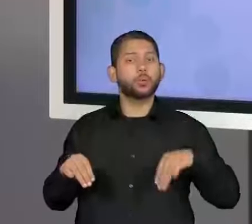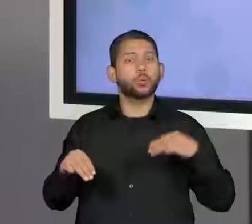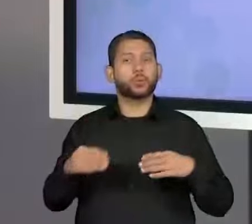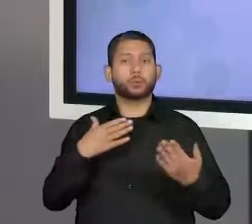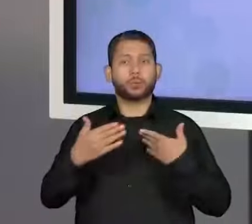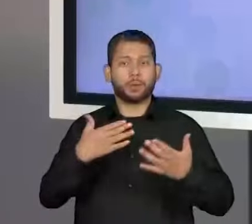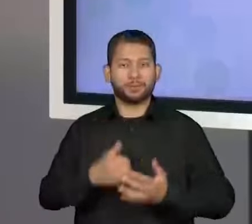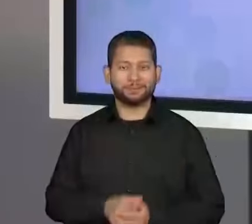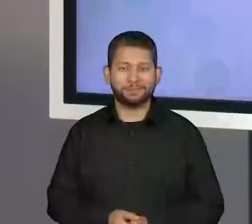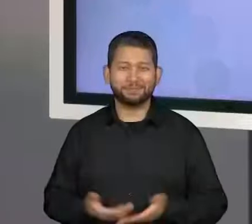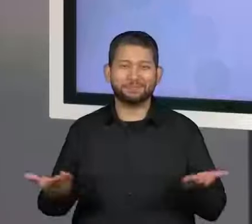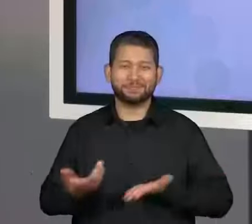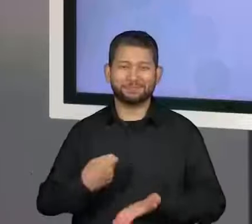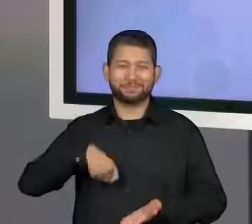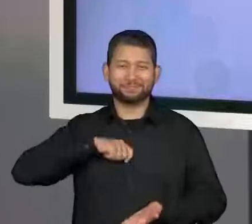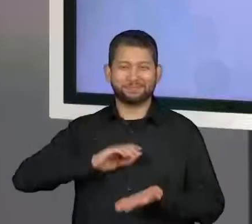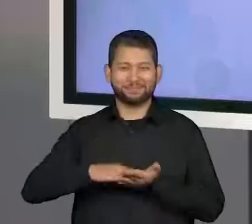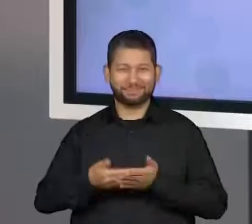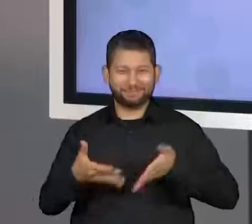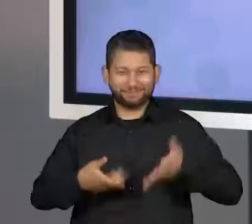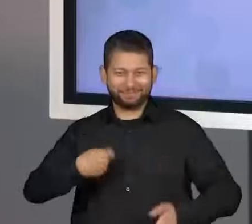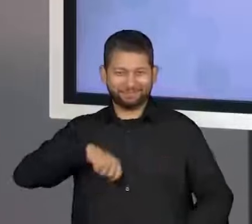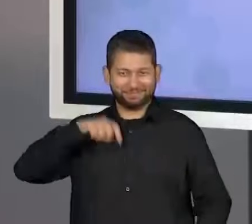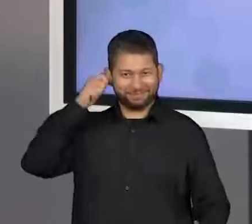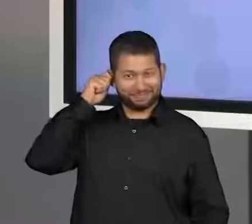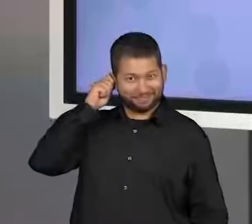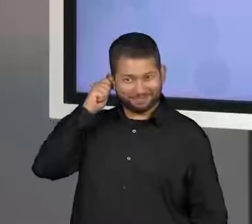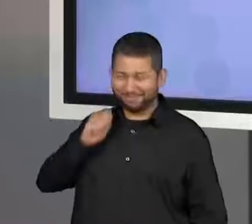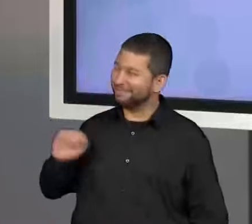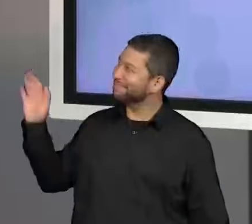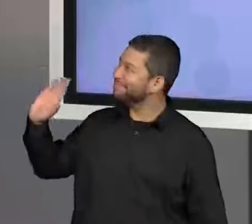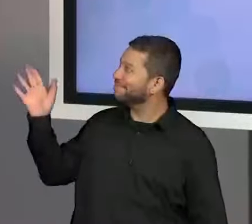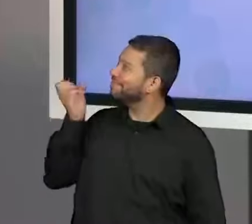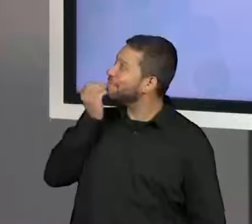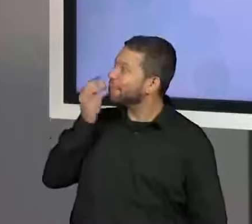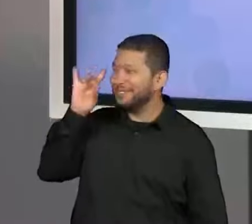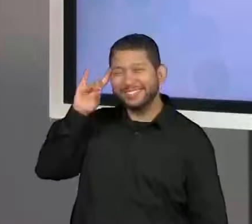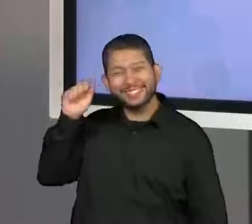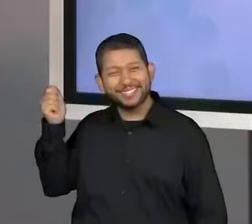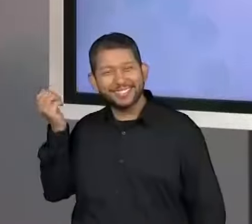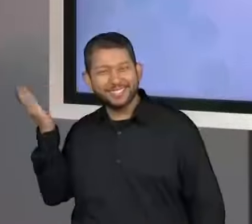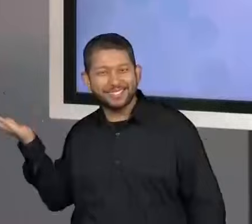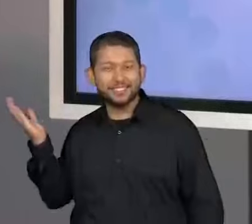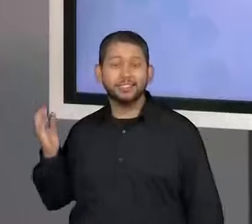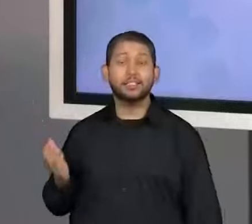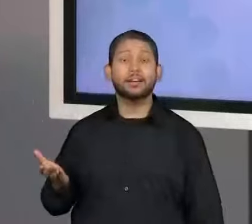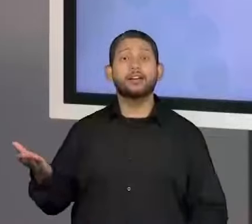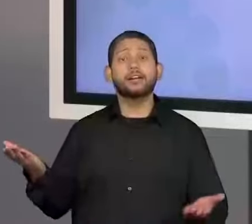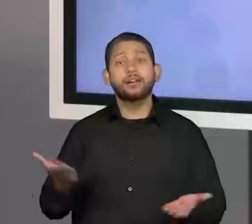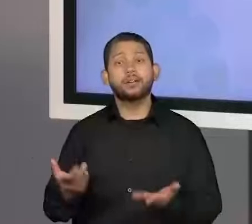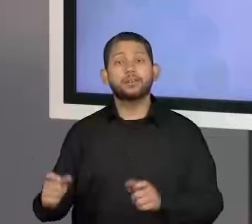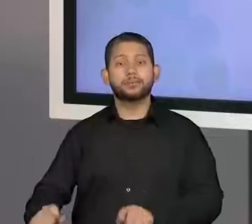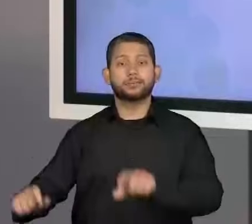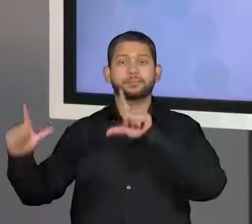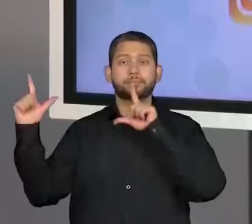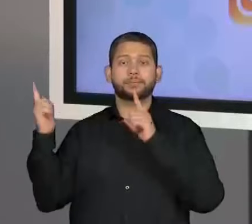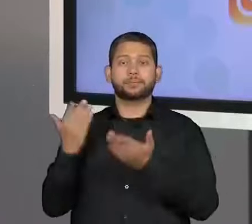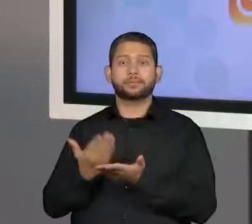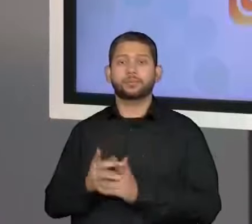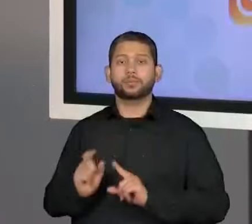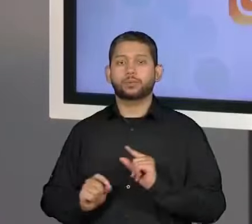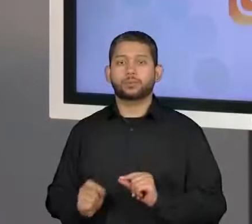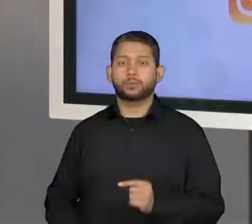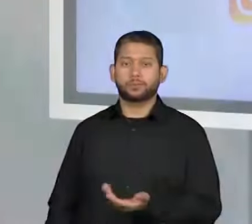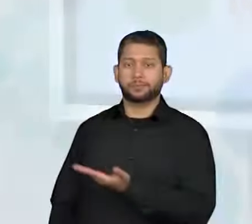dar também aí um bom dia todo especial para o Andrei, que está conosco. E vamos aí olhar agora na tela o título da nossa